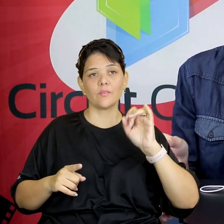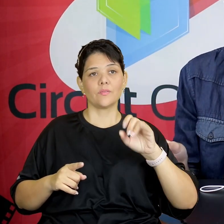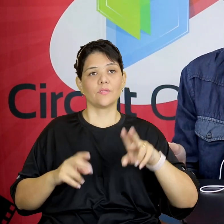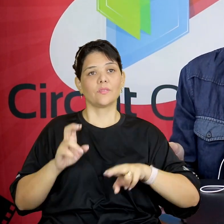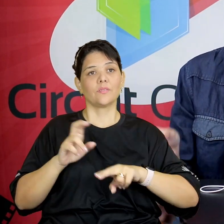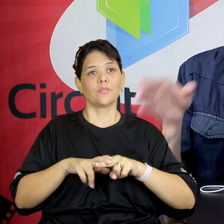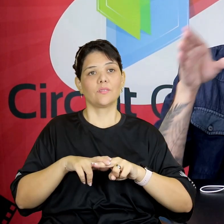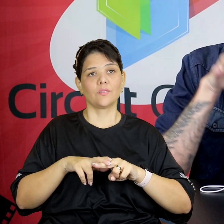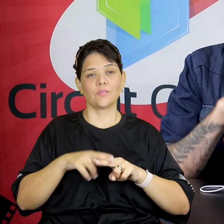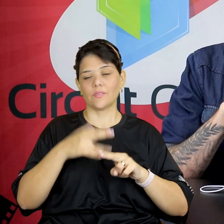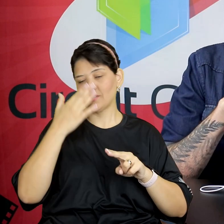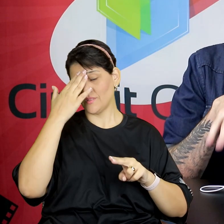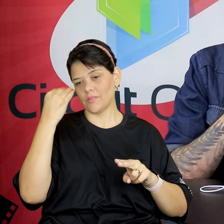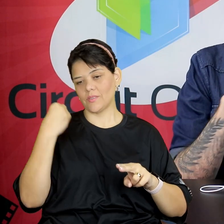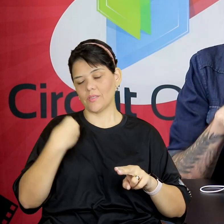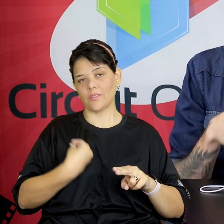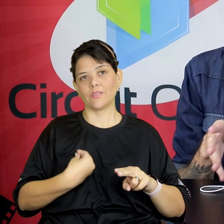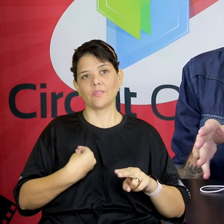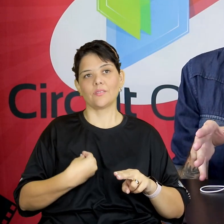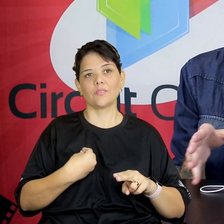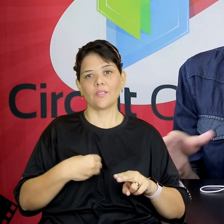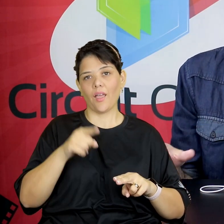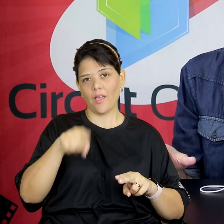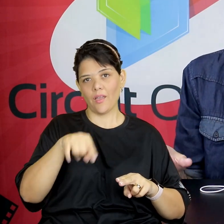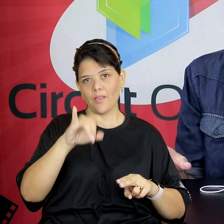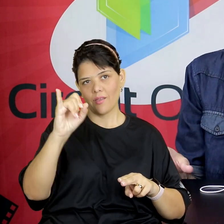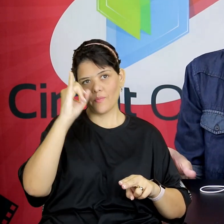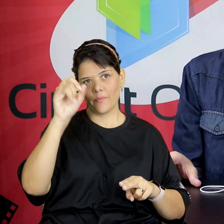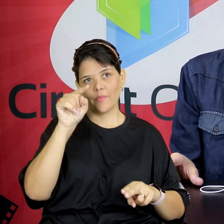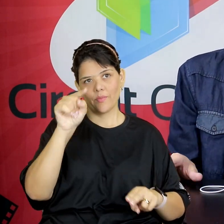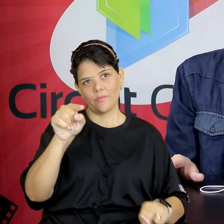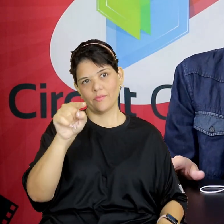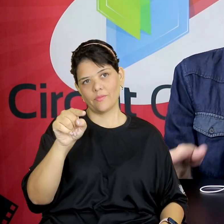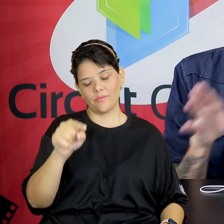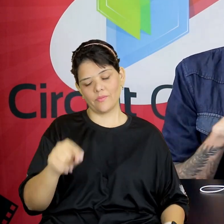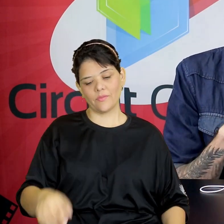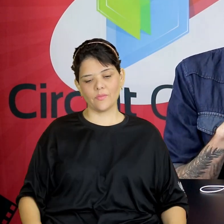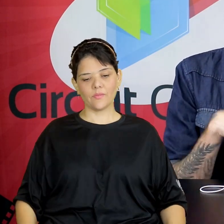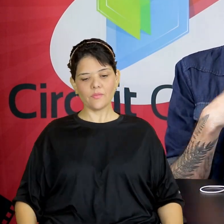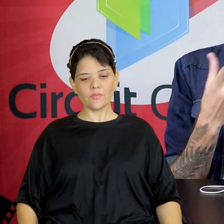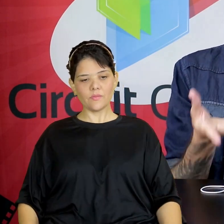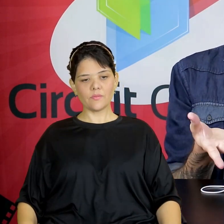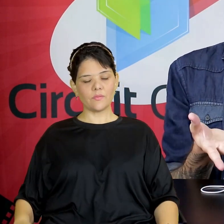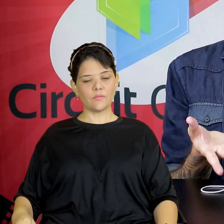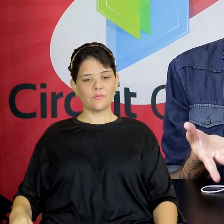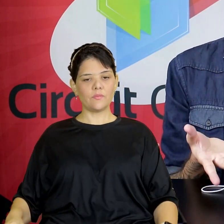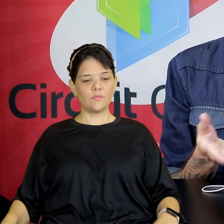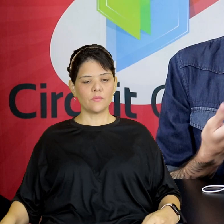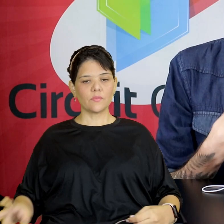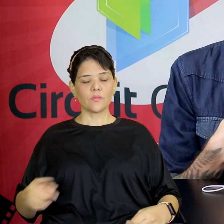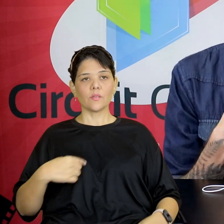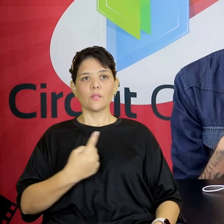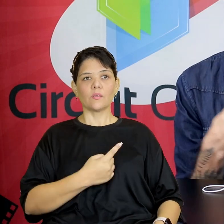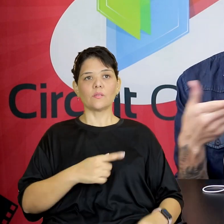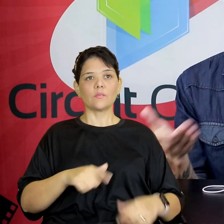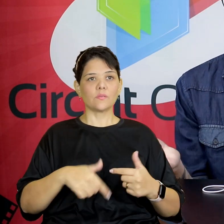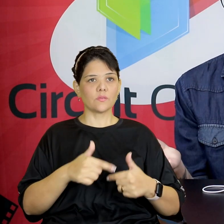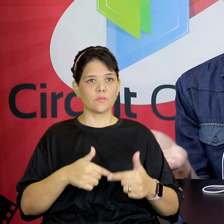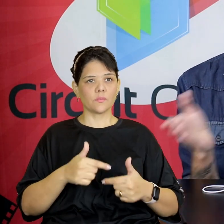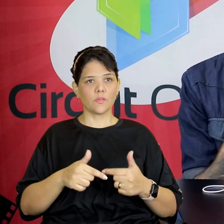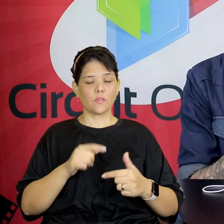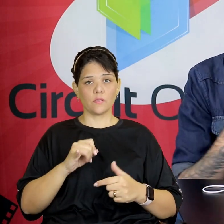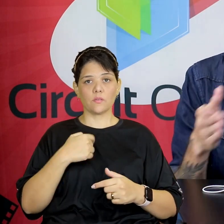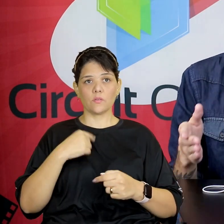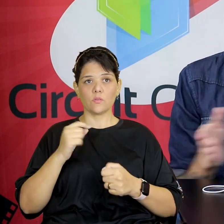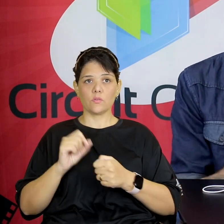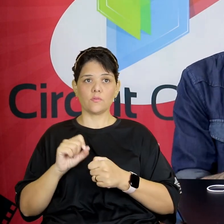esquece da sua vida, você foca e aquilo ali é o que importa. Então, essa é a mágica, esse é o nosso trabalho aqui. Se eu estou fazendo uma